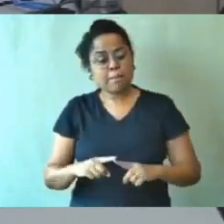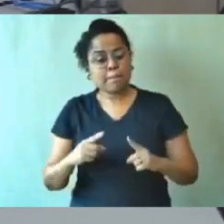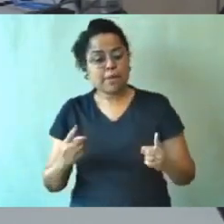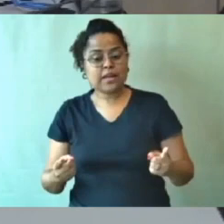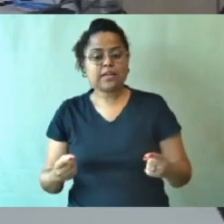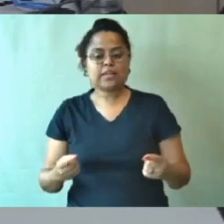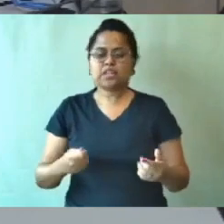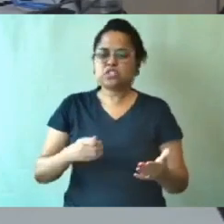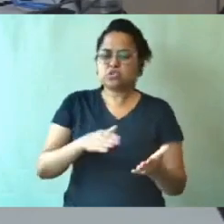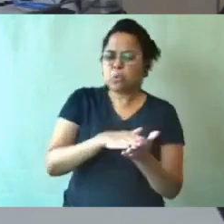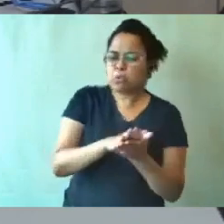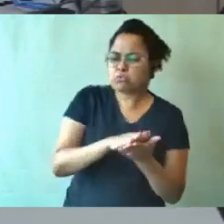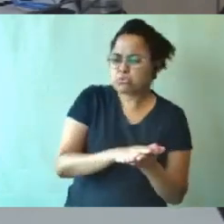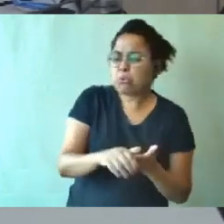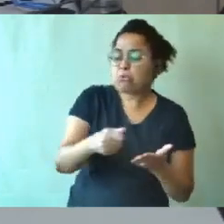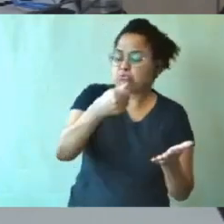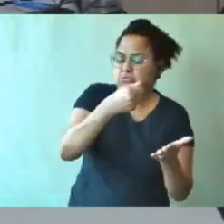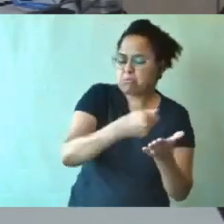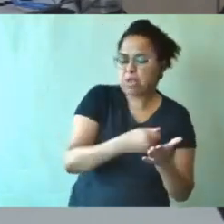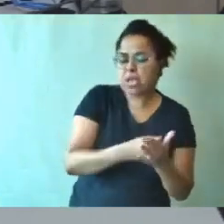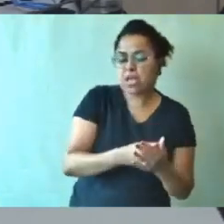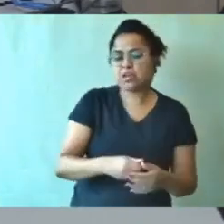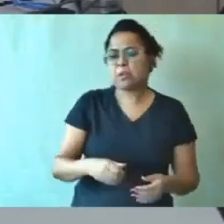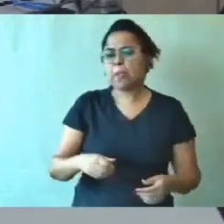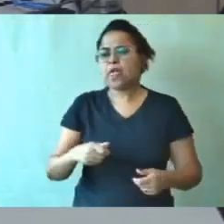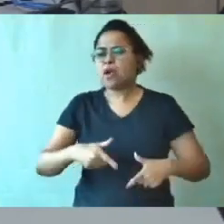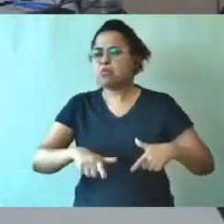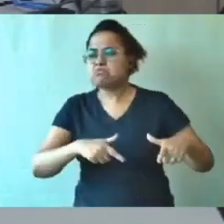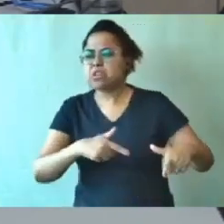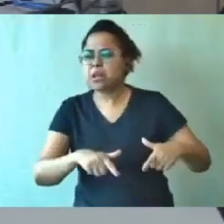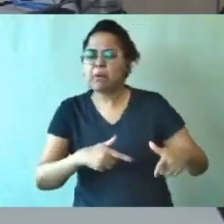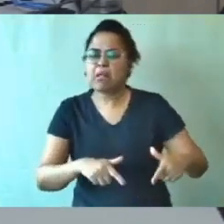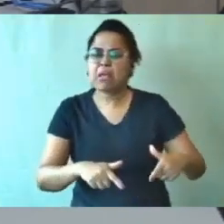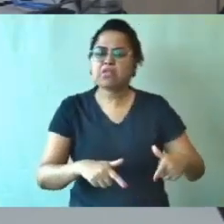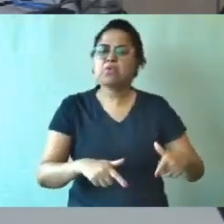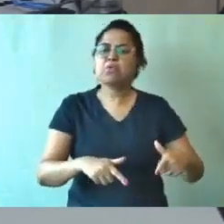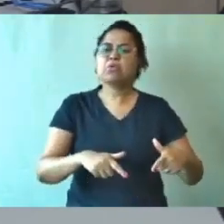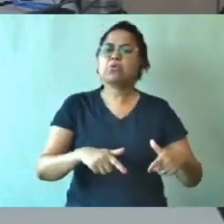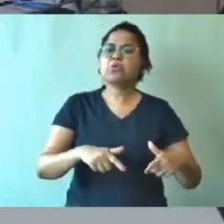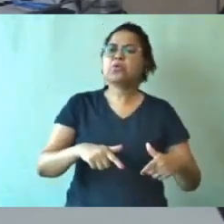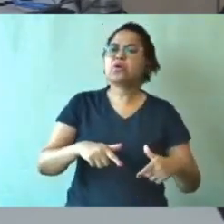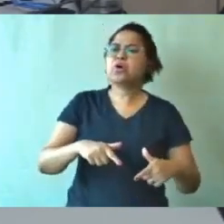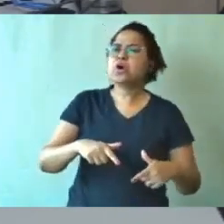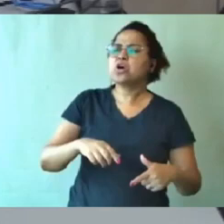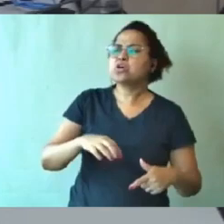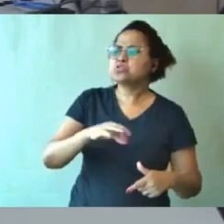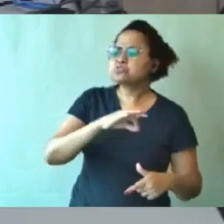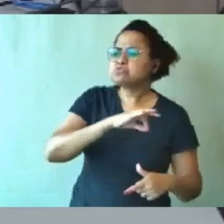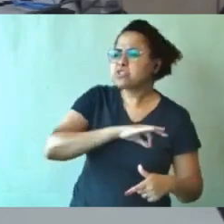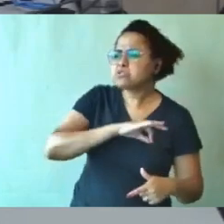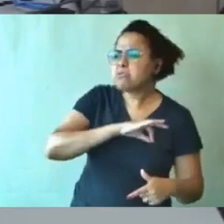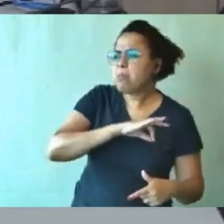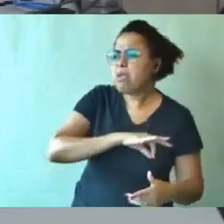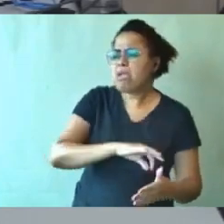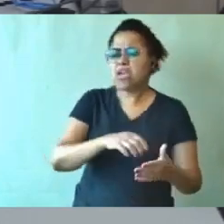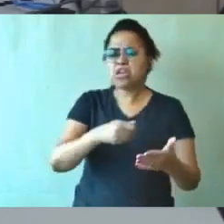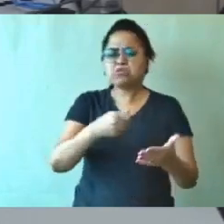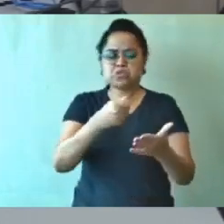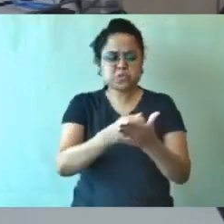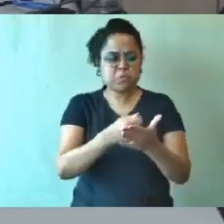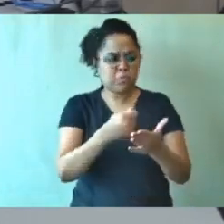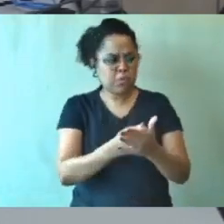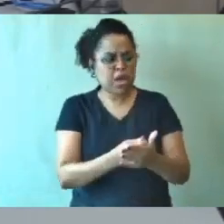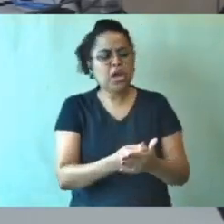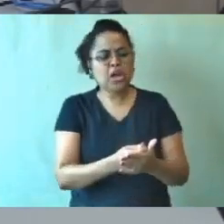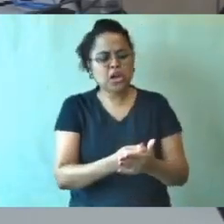pagos, sem o trabalhador estar tendo todos os seus vencimentos pagos devidamente. Ou seja, é toda uma